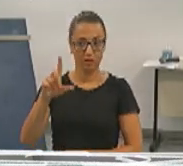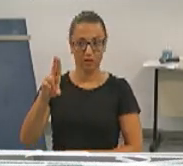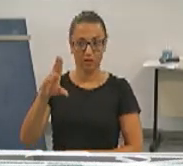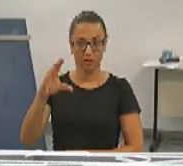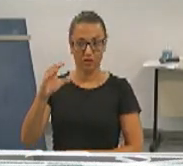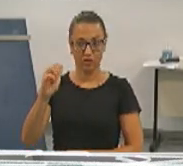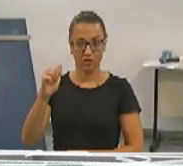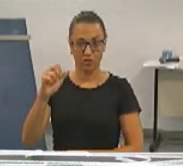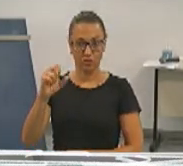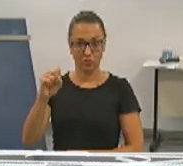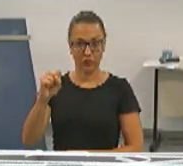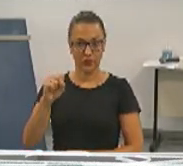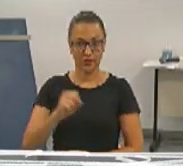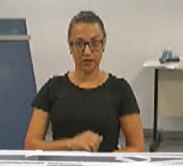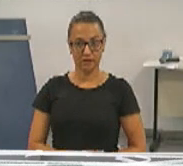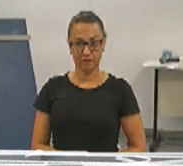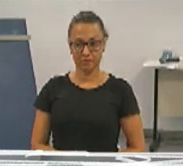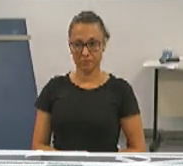Silva.